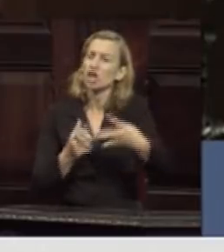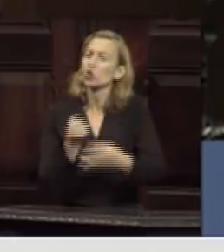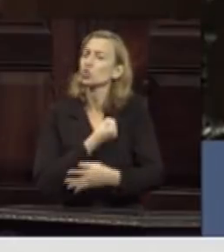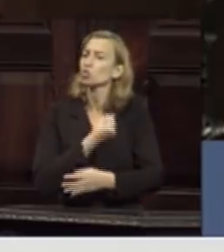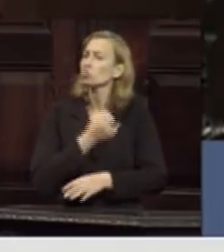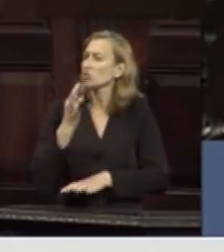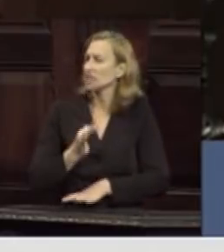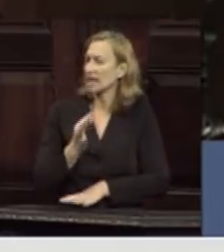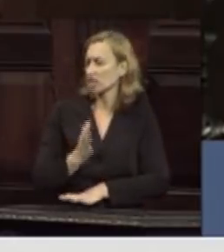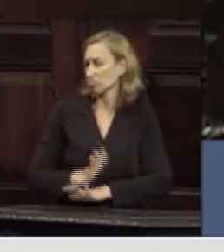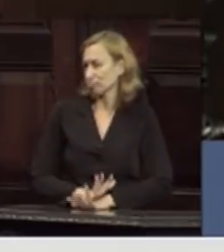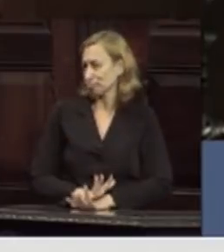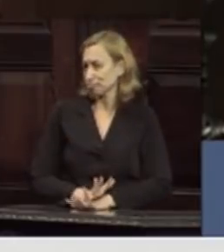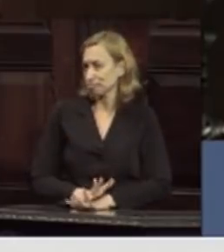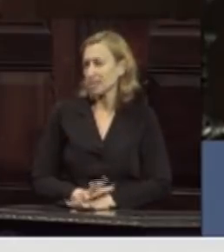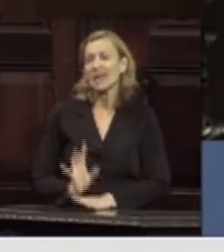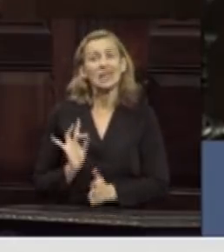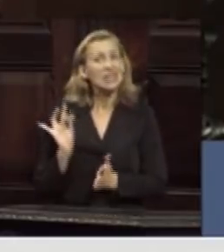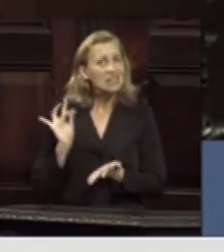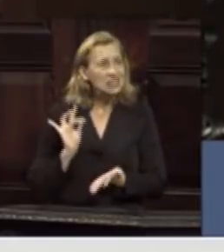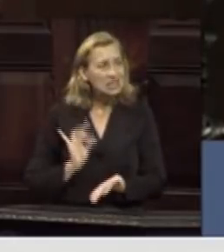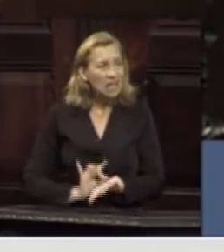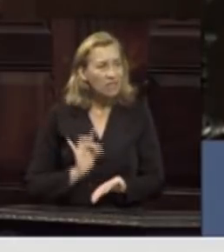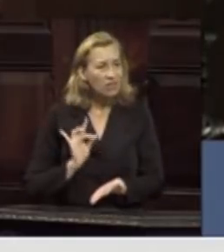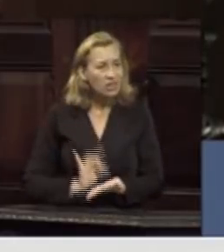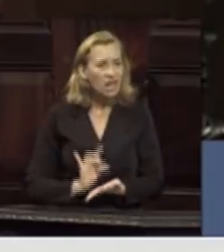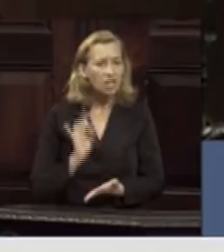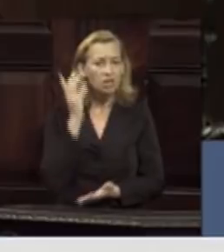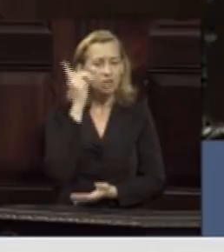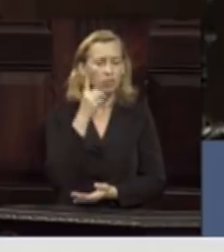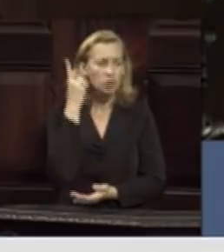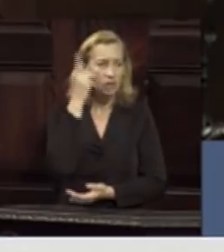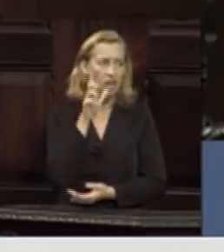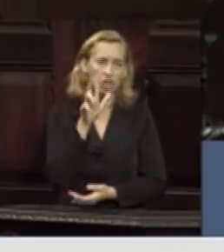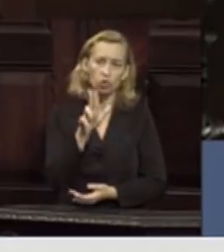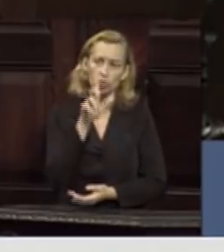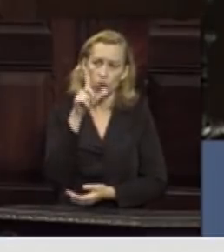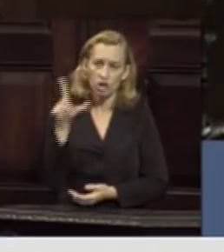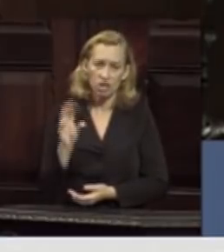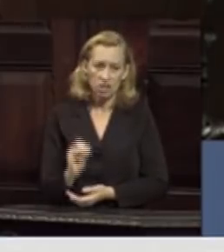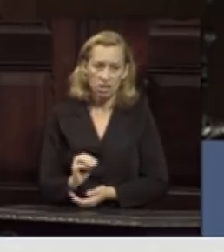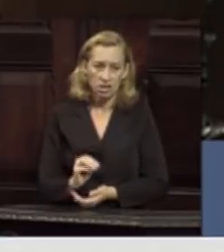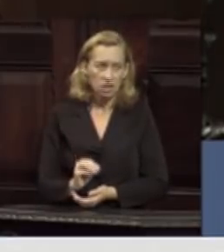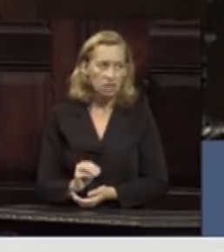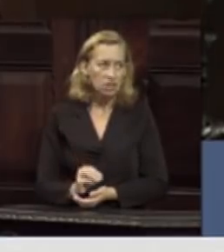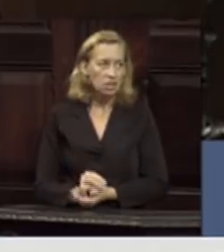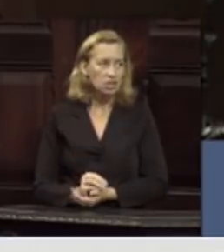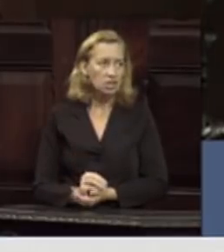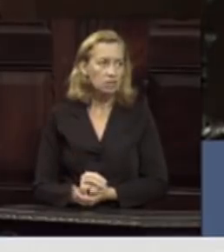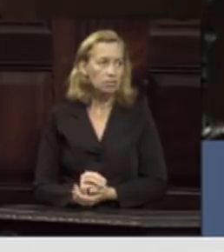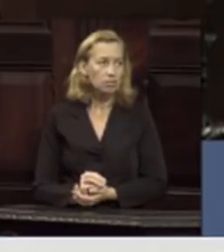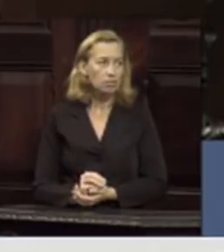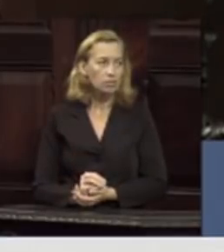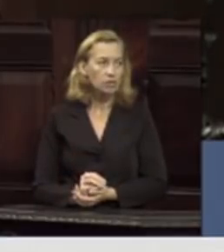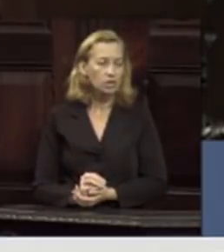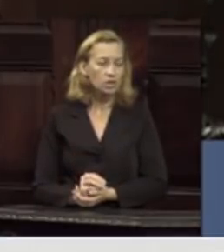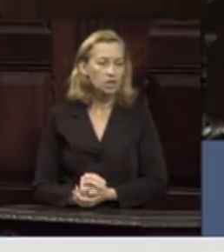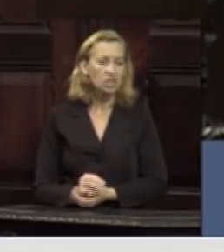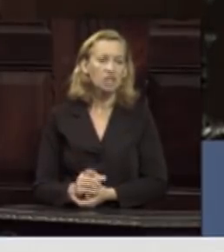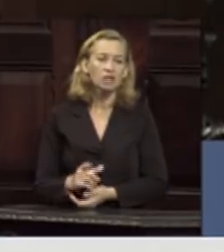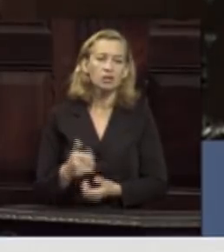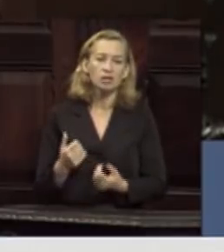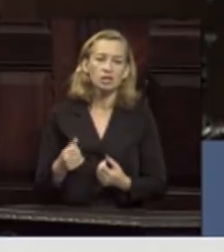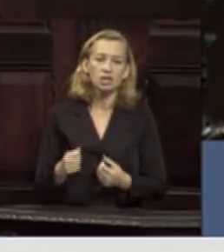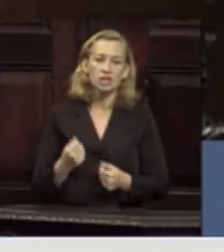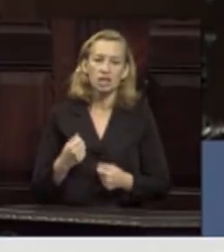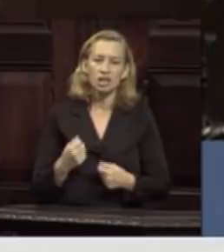Na verdade, o deputado Luiz Paulo Corrêa da Rocha, ele tem sempre esses